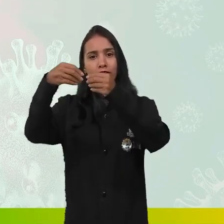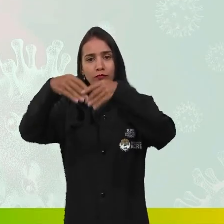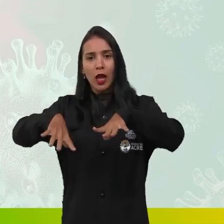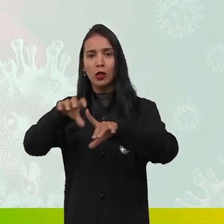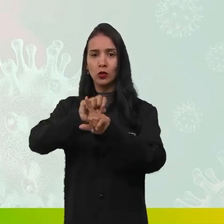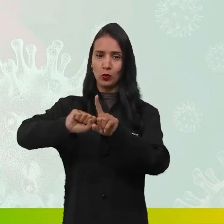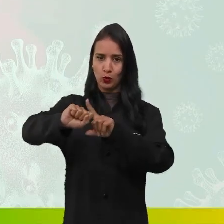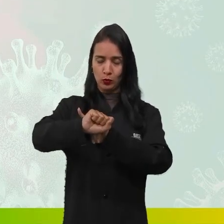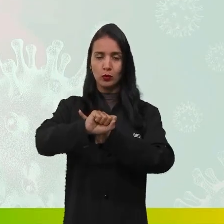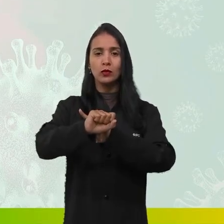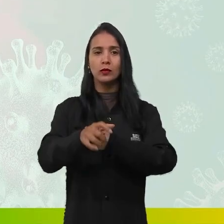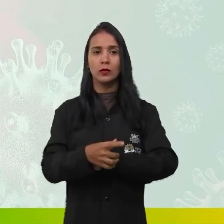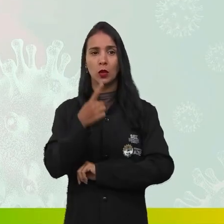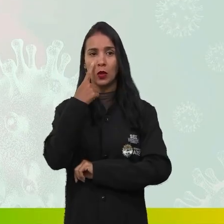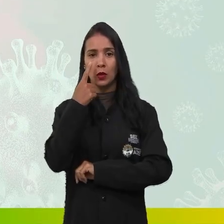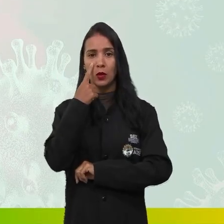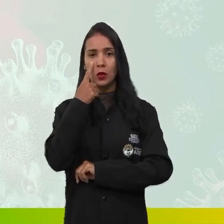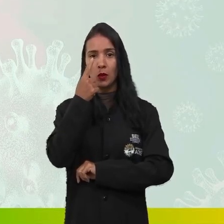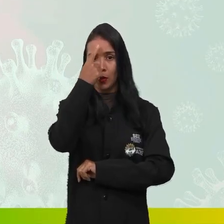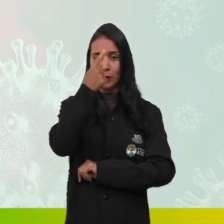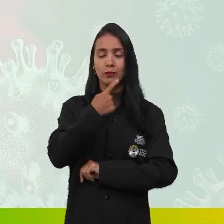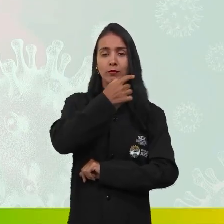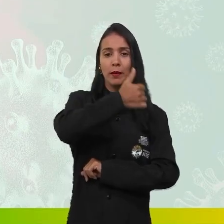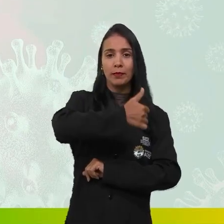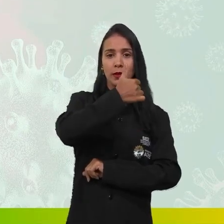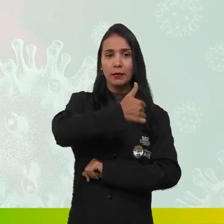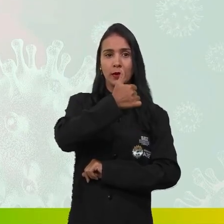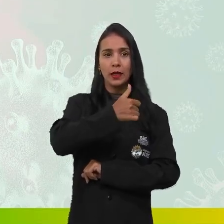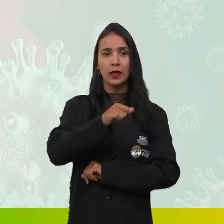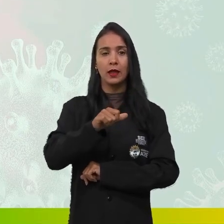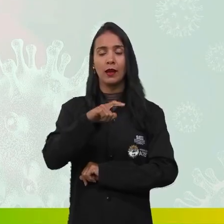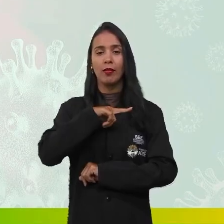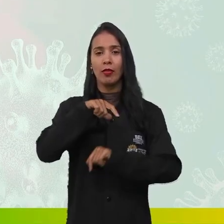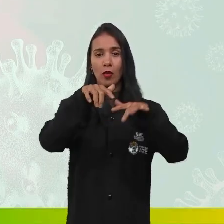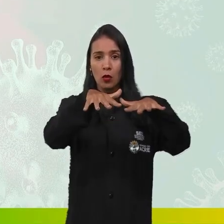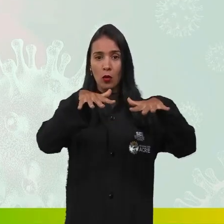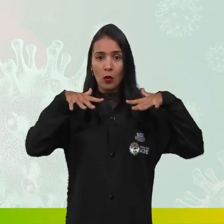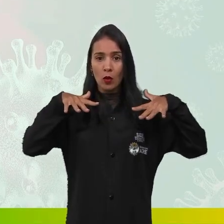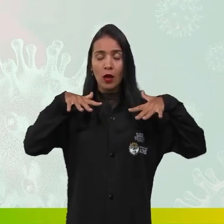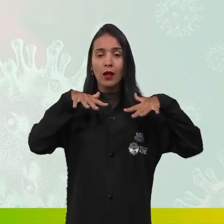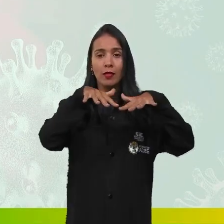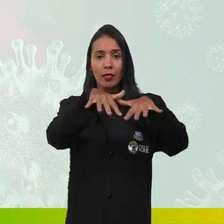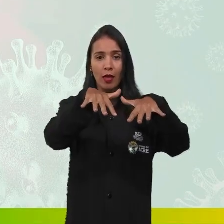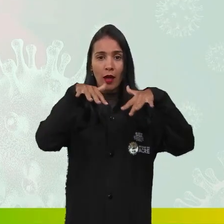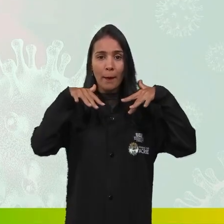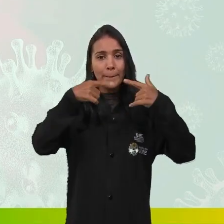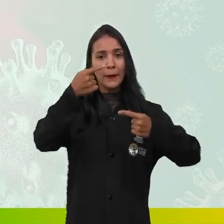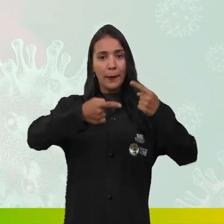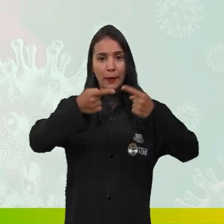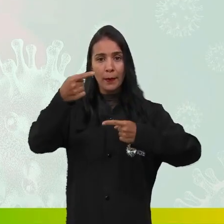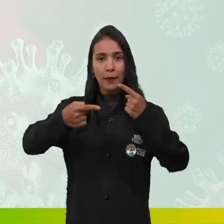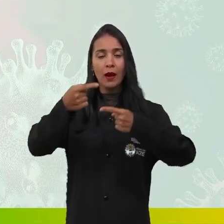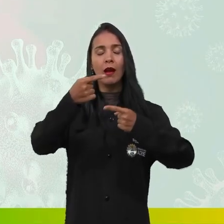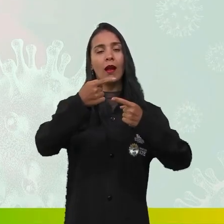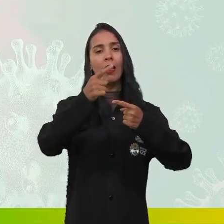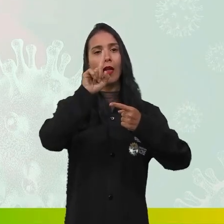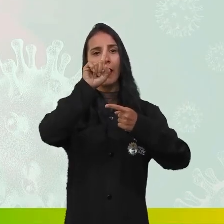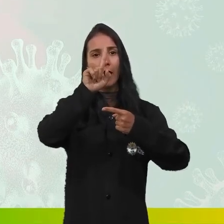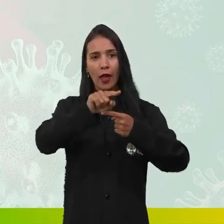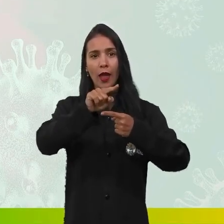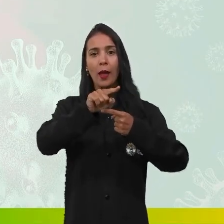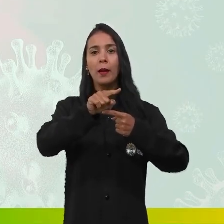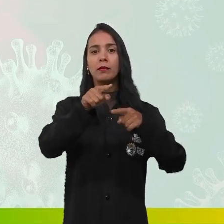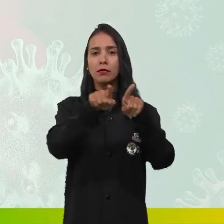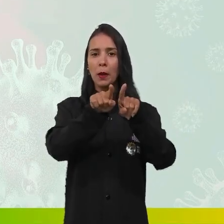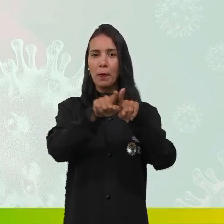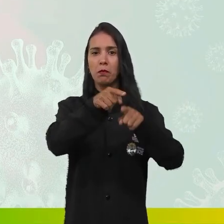primeira imagem aí, a gente vê que algumas assembleias, elas discutiram aí projetos de lei sobre multa